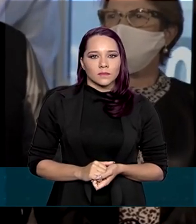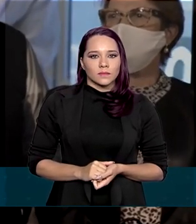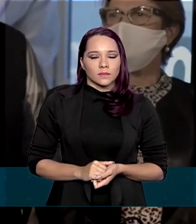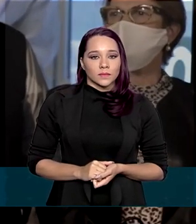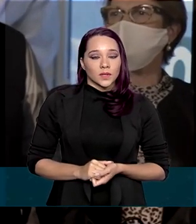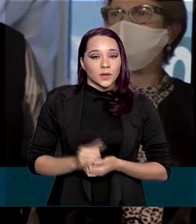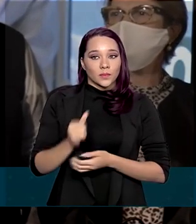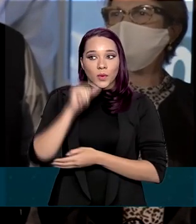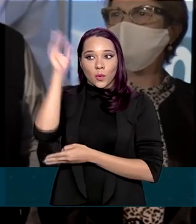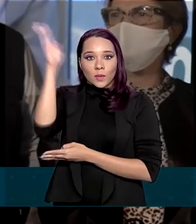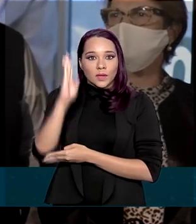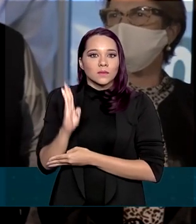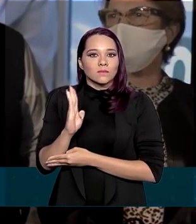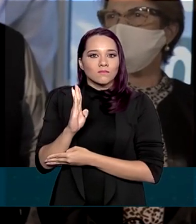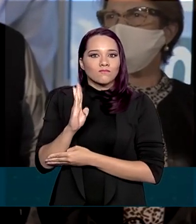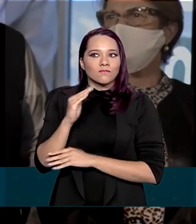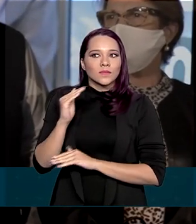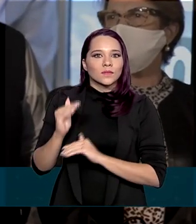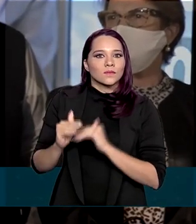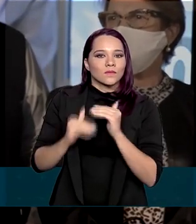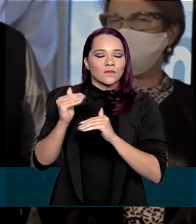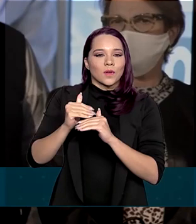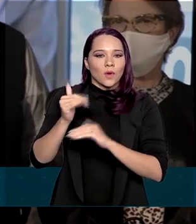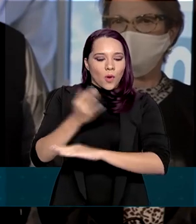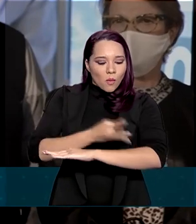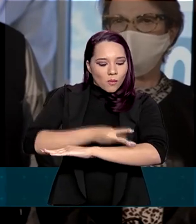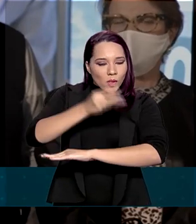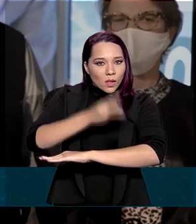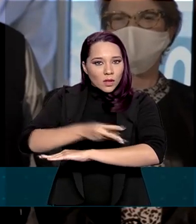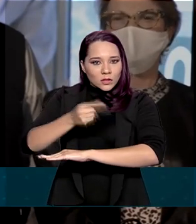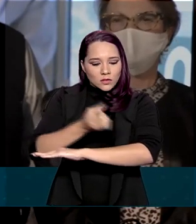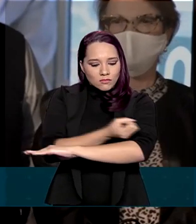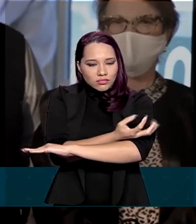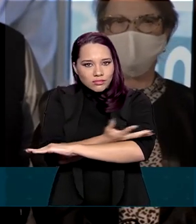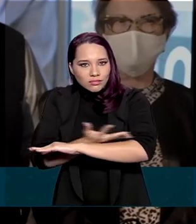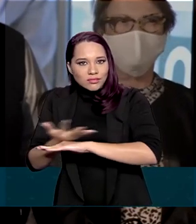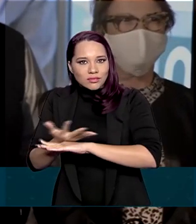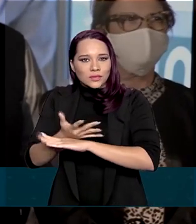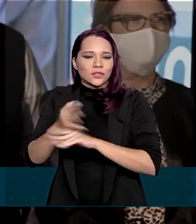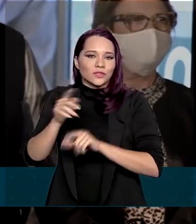O Brasil desenvolveu o plantio direto. Ao